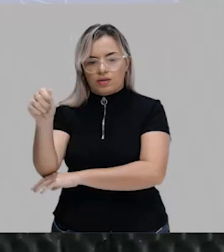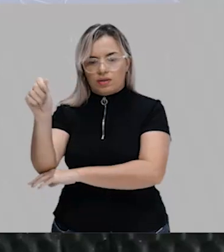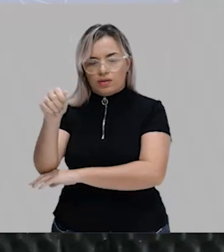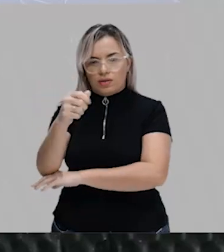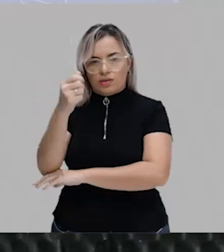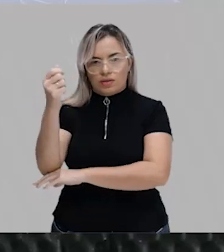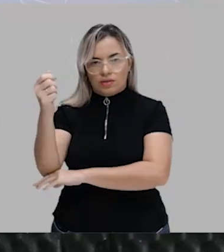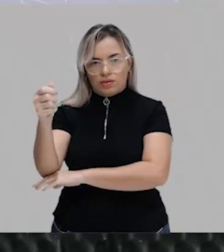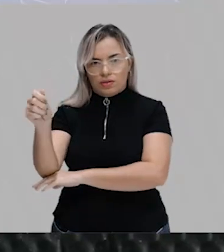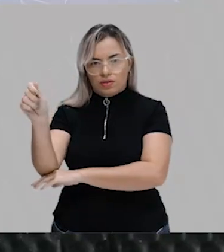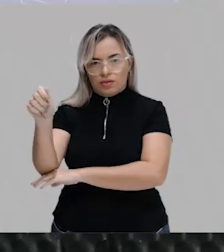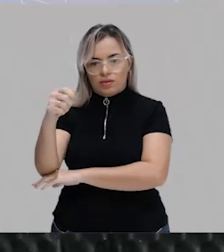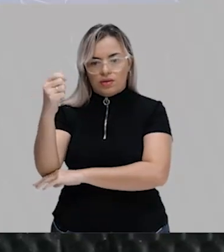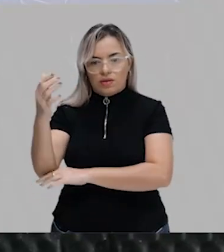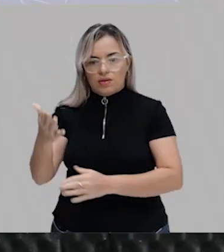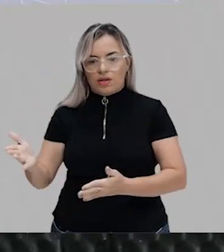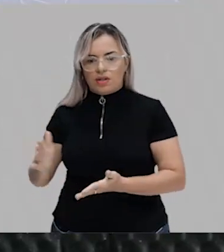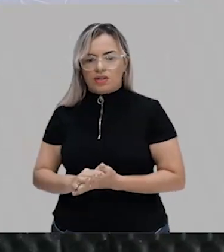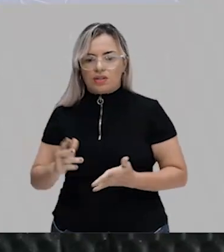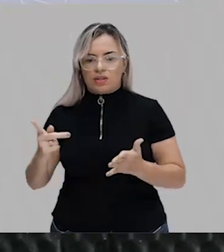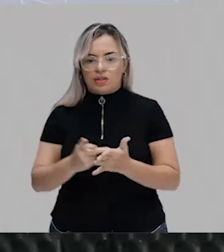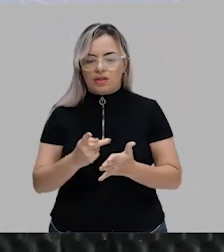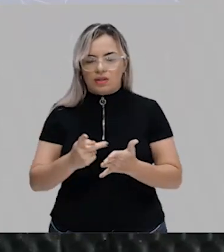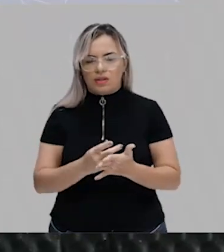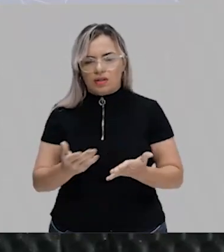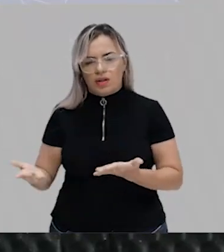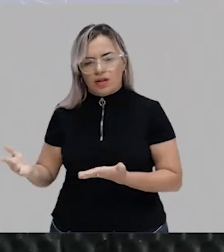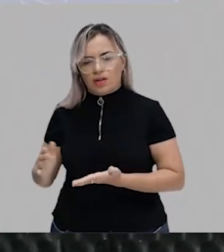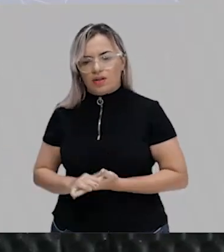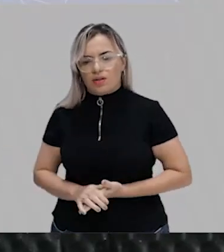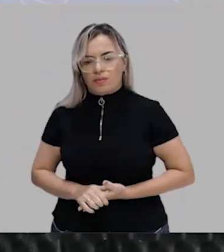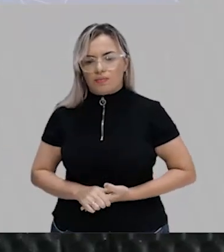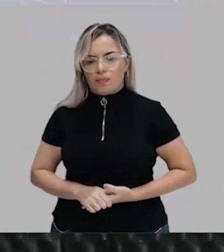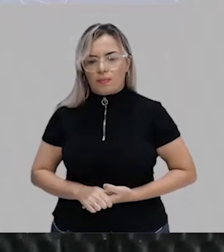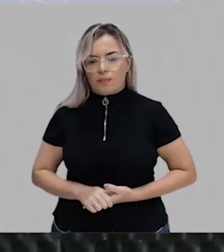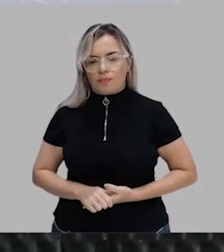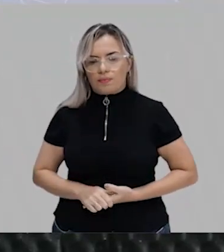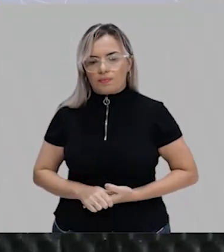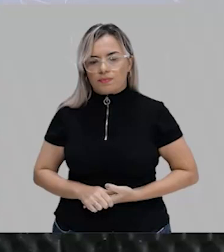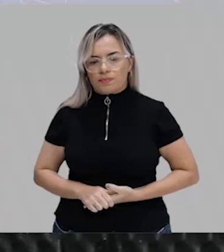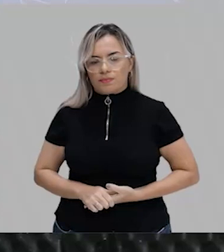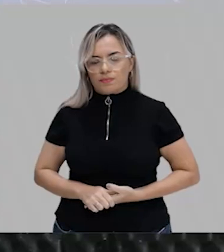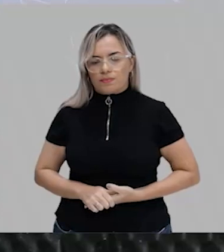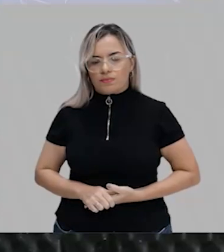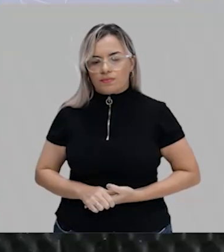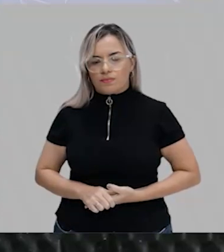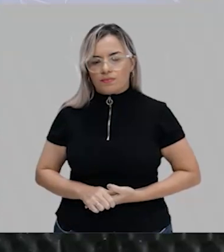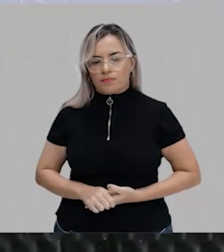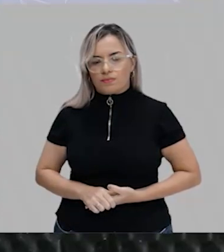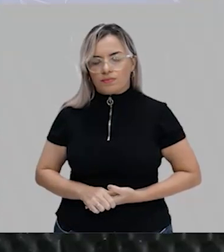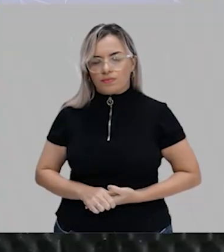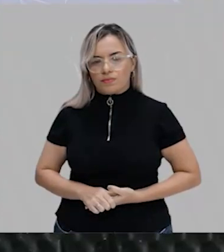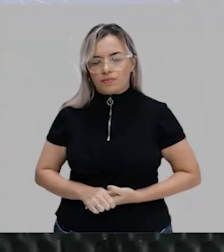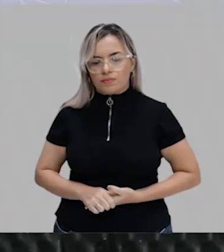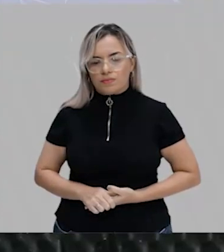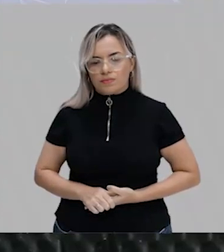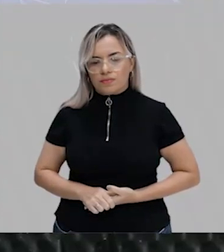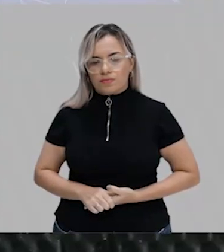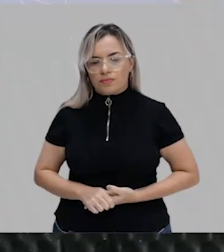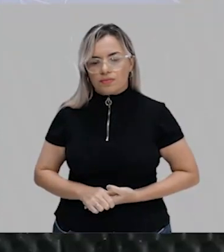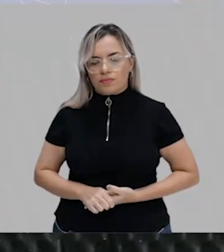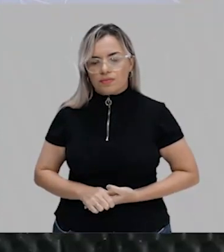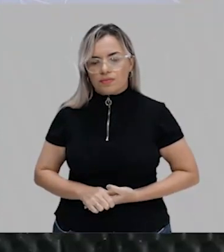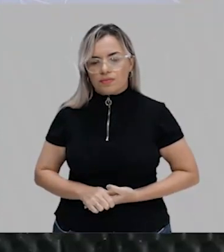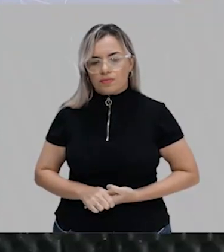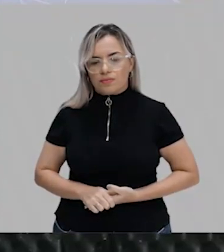Mas a forma que mais você vai ouvir na Argentina é buen dia. Buenas